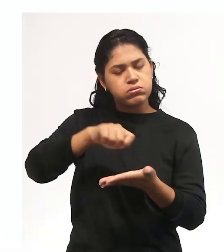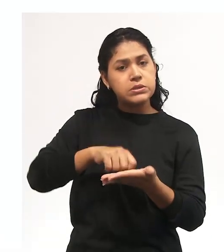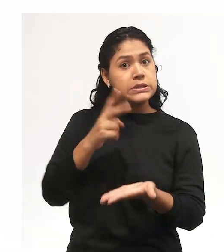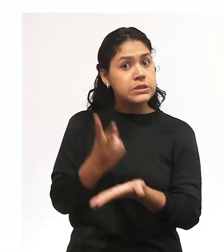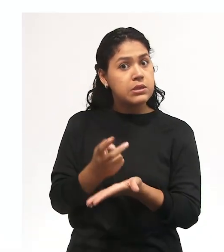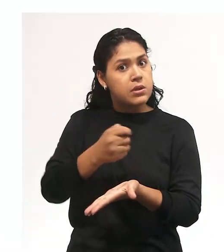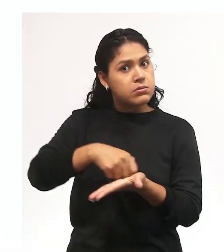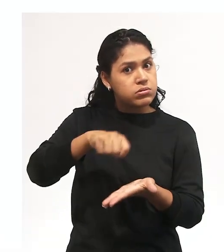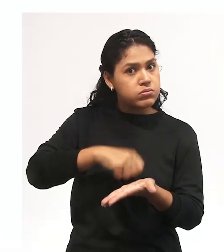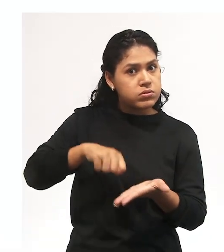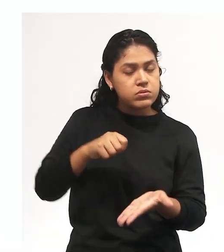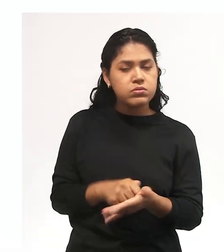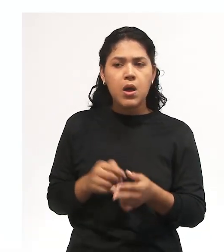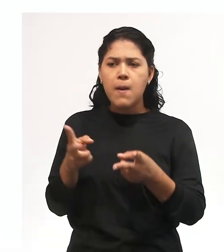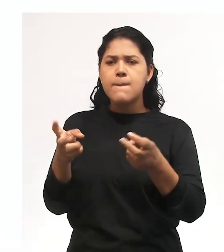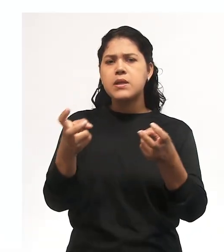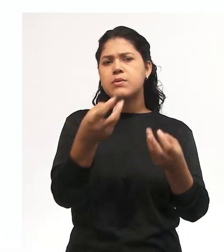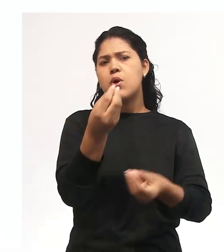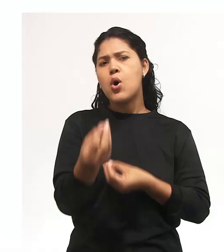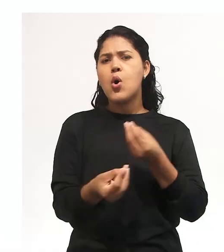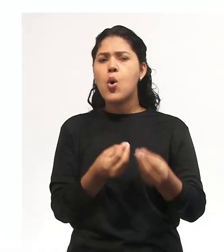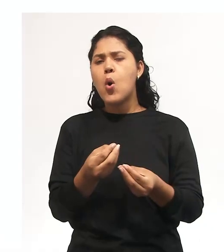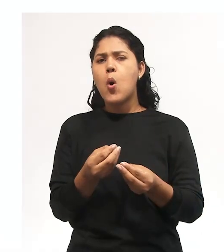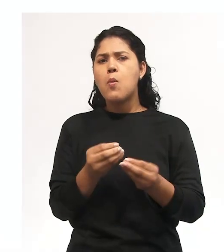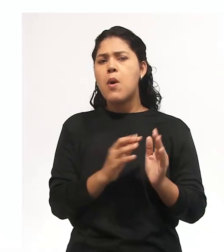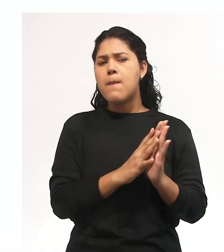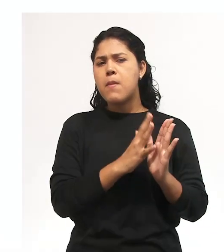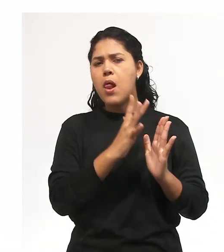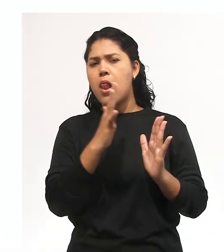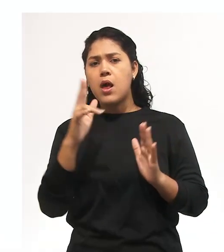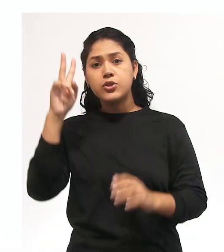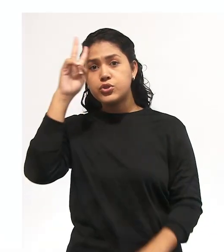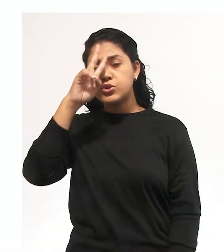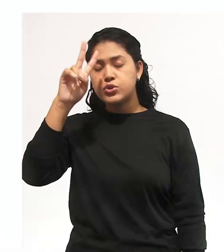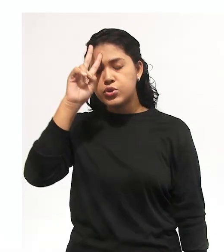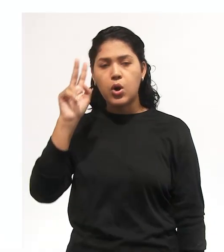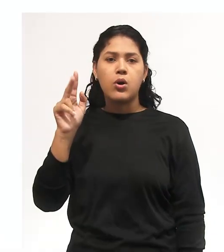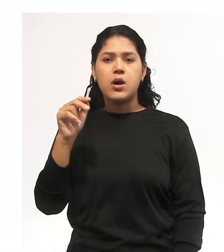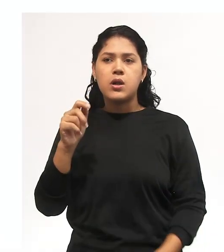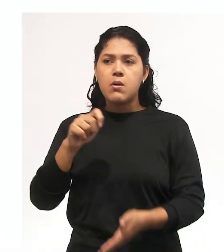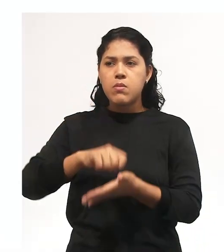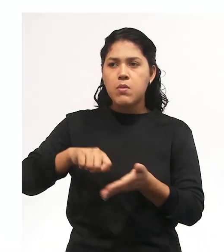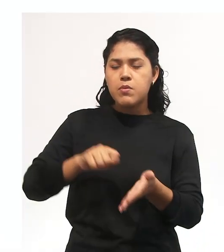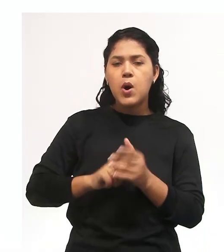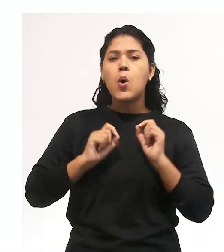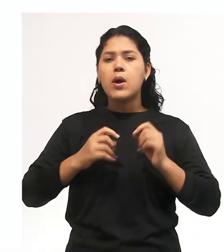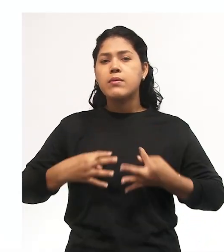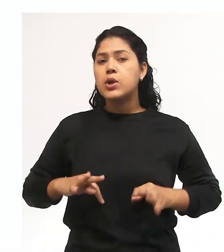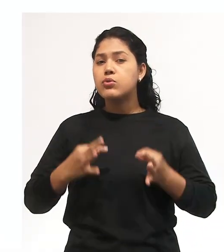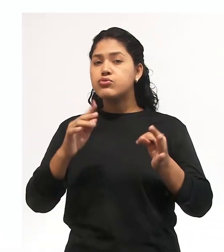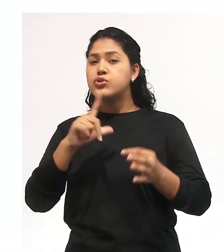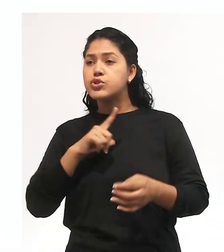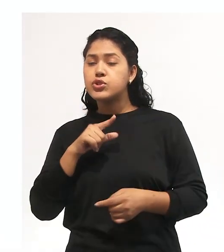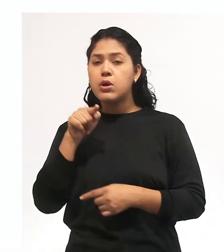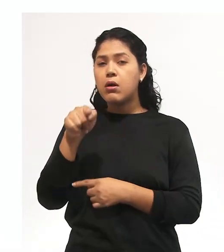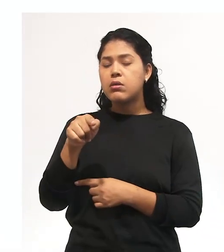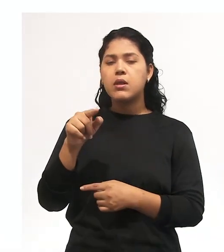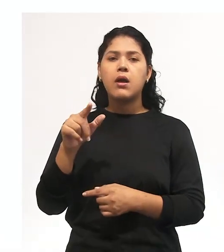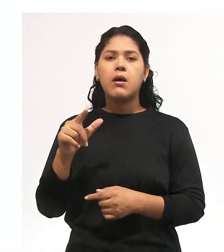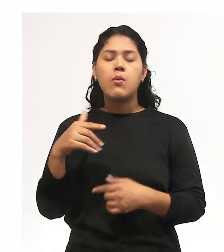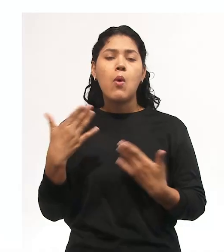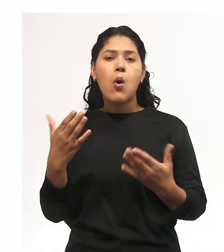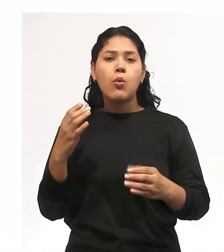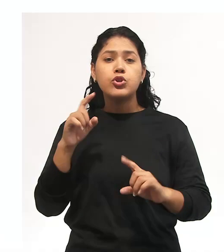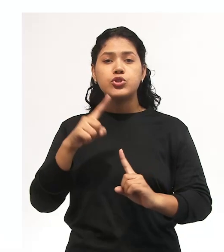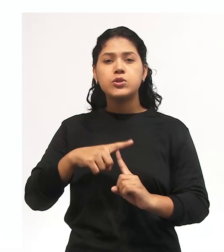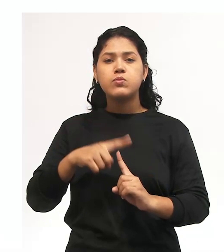os tipos de materiais utilizados nas construções, as tecnologias antigas que existiam no museu, os meios